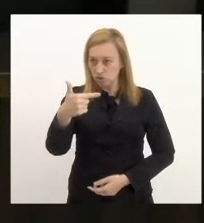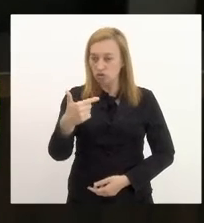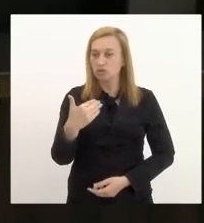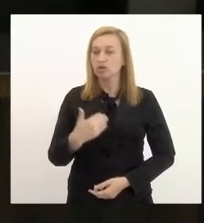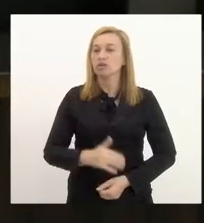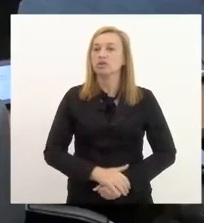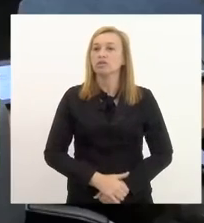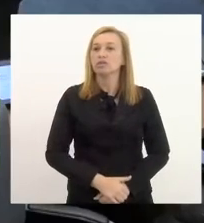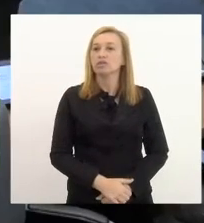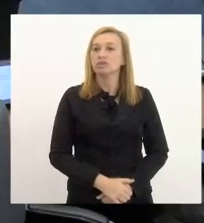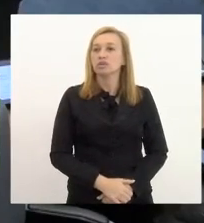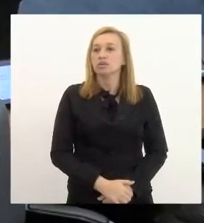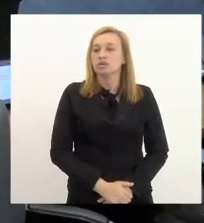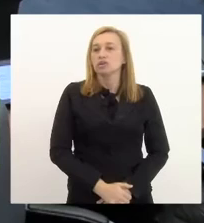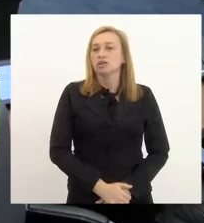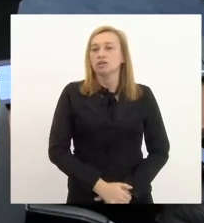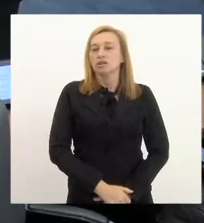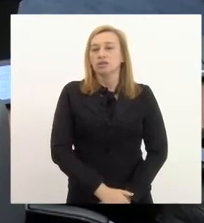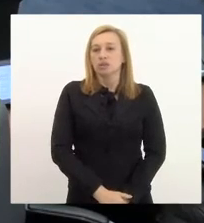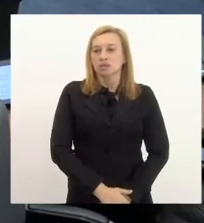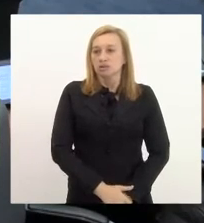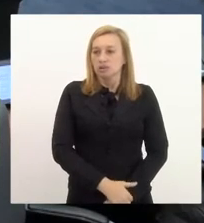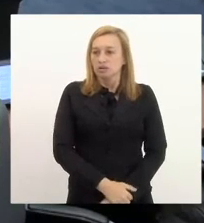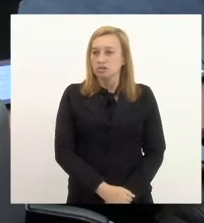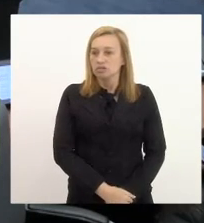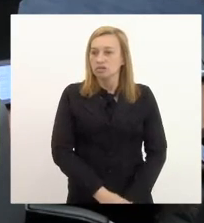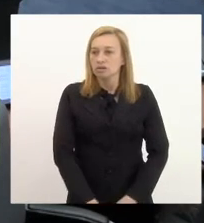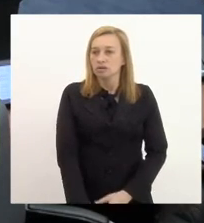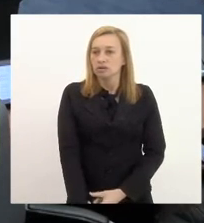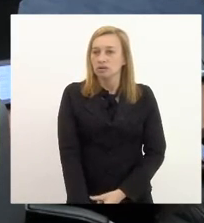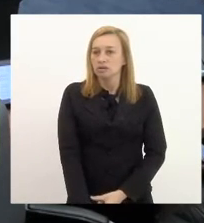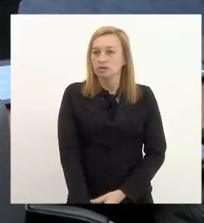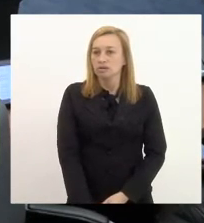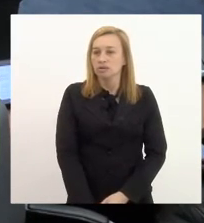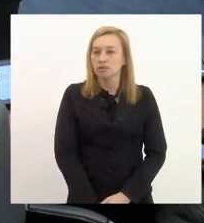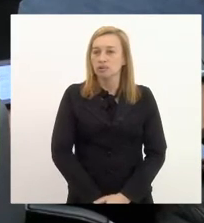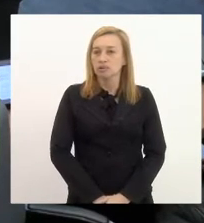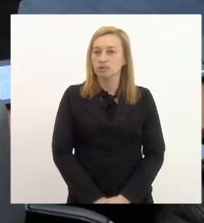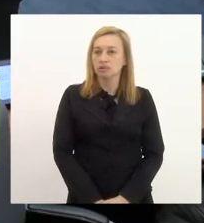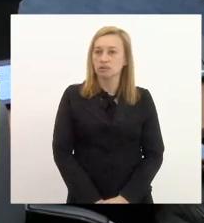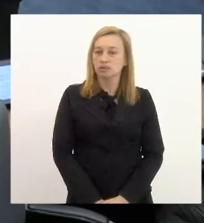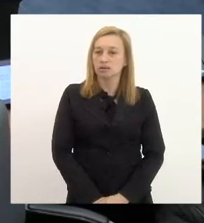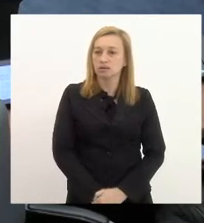favor professor É sim